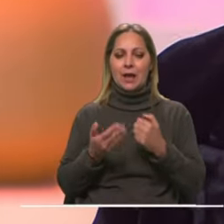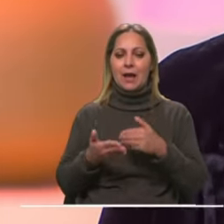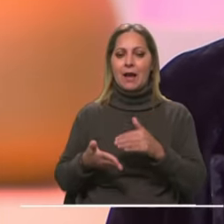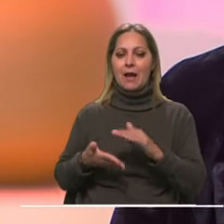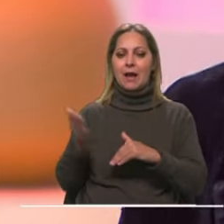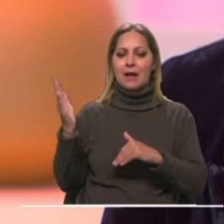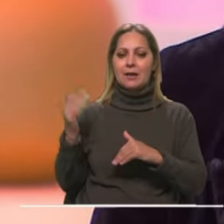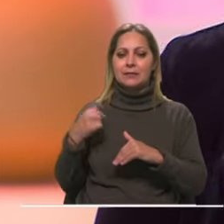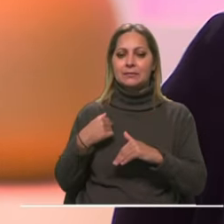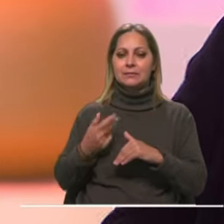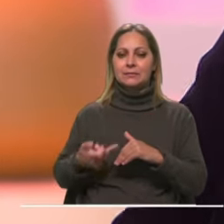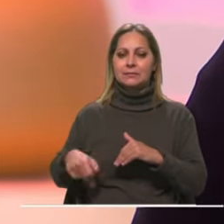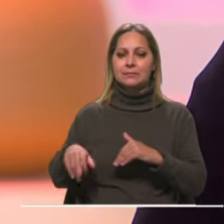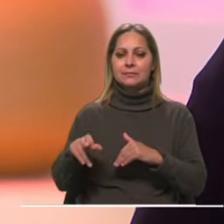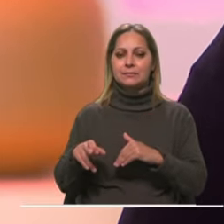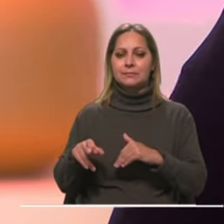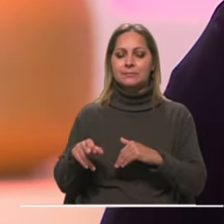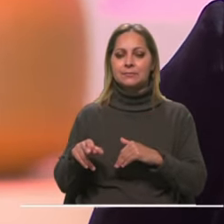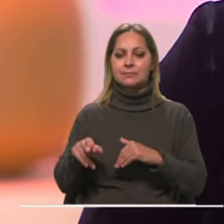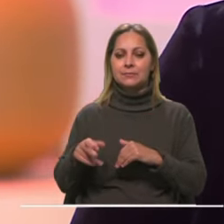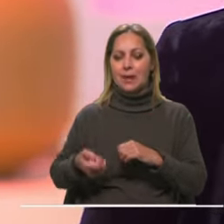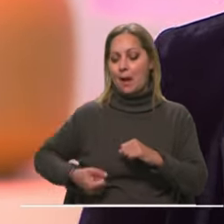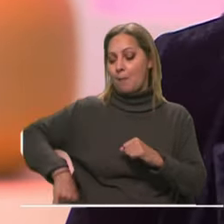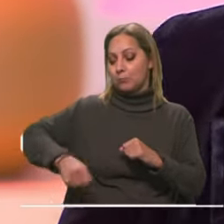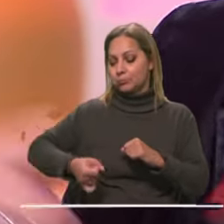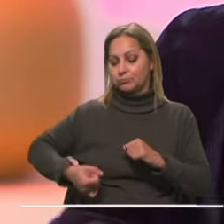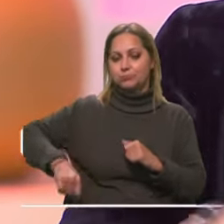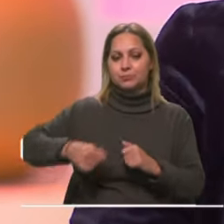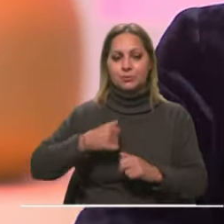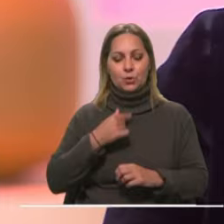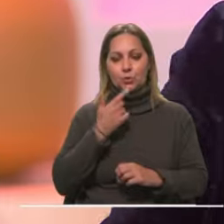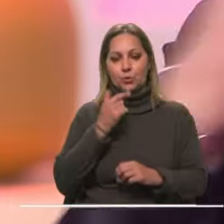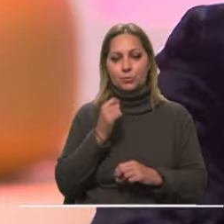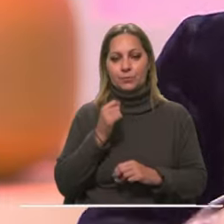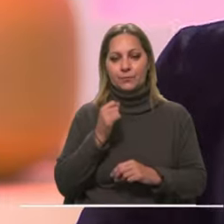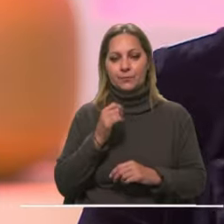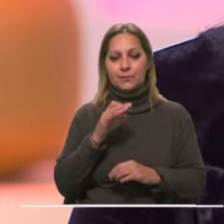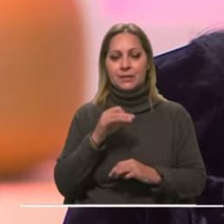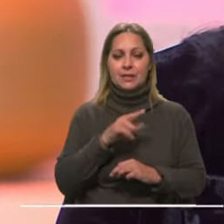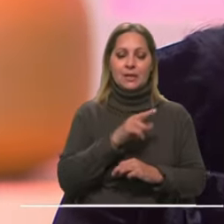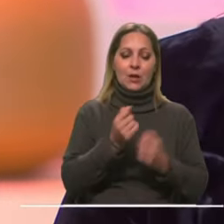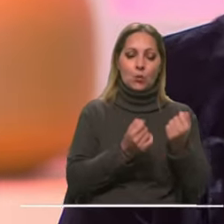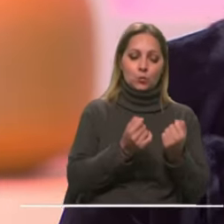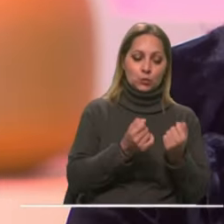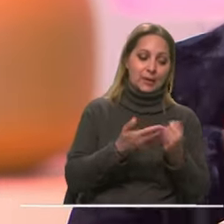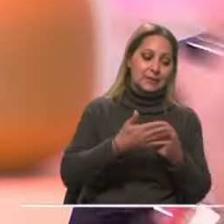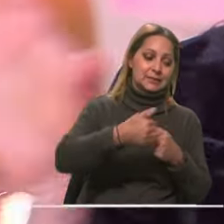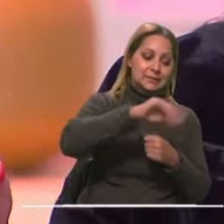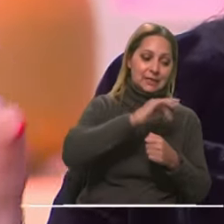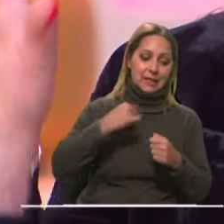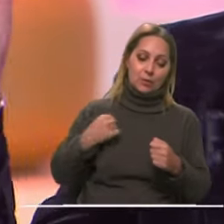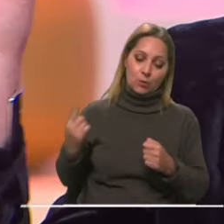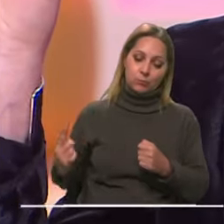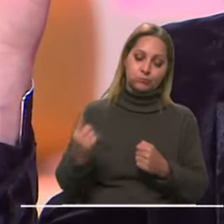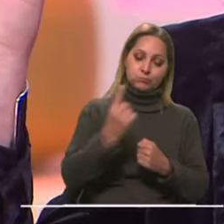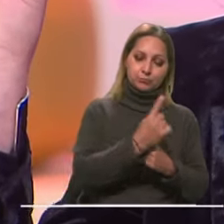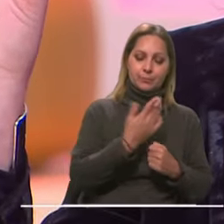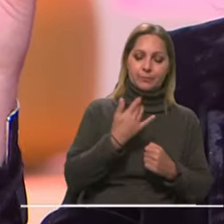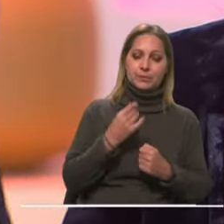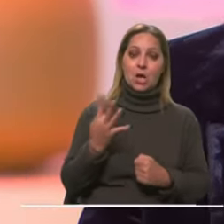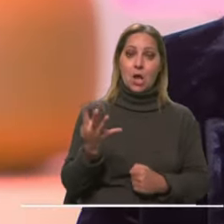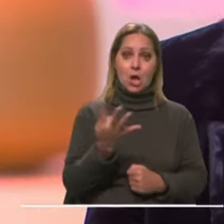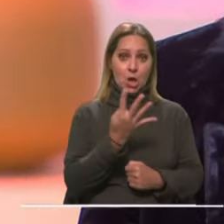Ah, não posso, na verdade estava em cima do ralho. Não podia, a porta não abria, então esperei que a Carla saísse para depois sair. Mas todas nós saímos